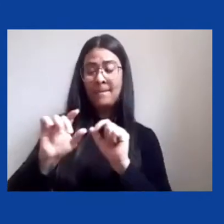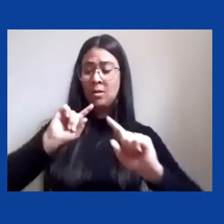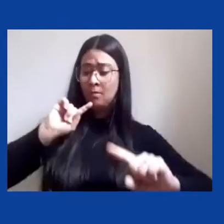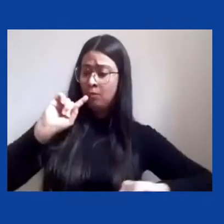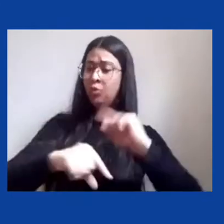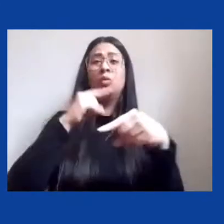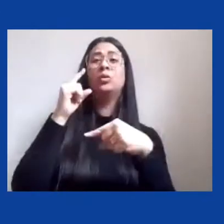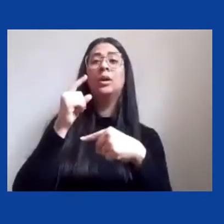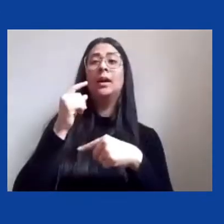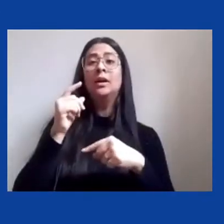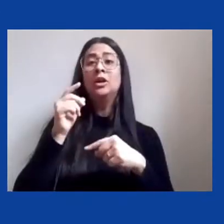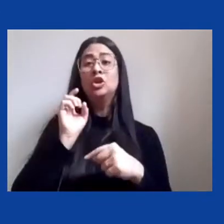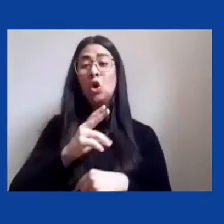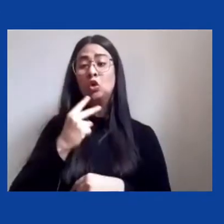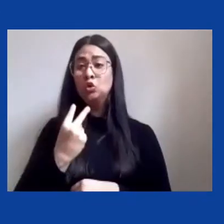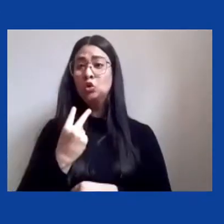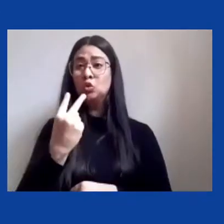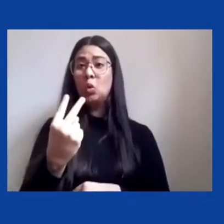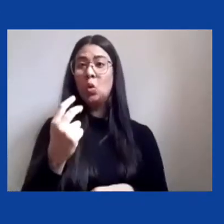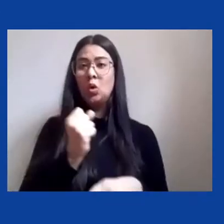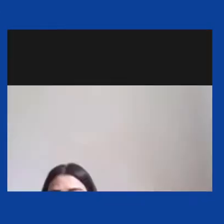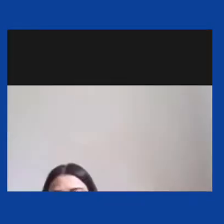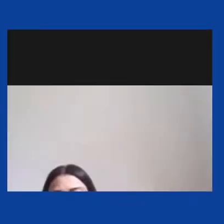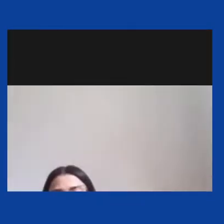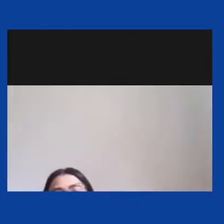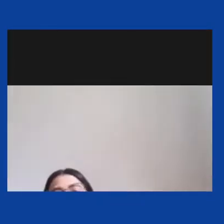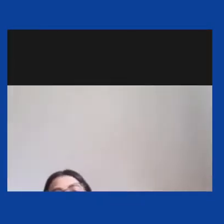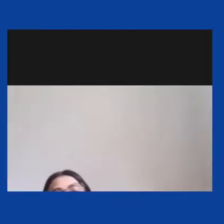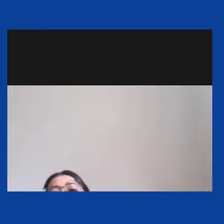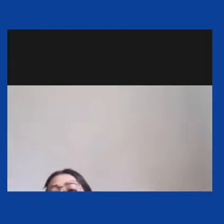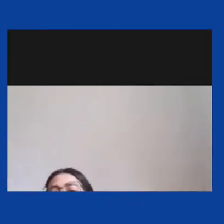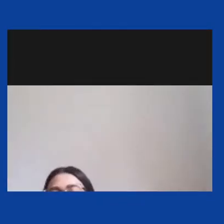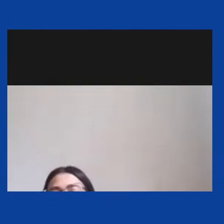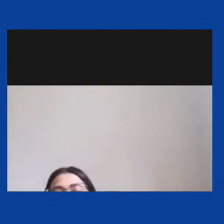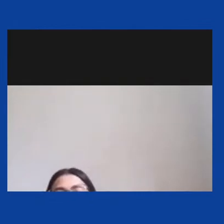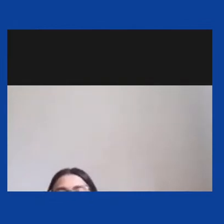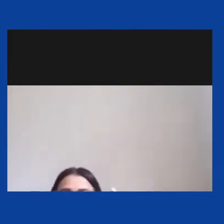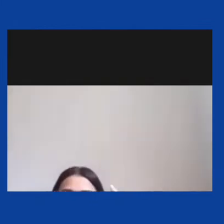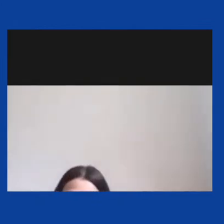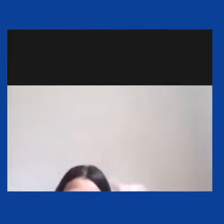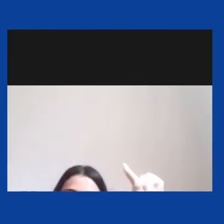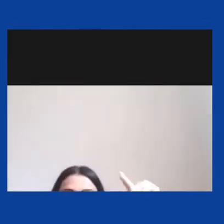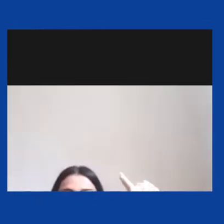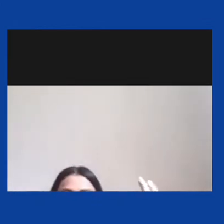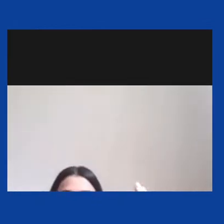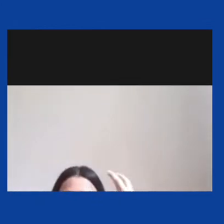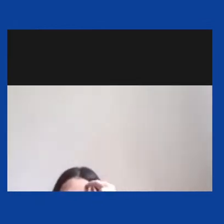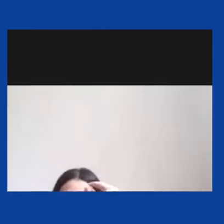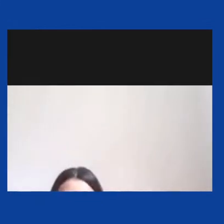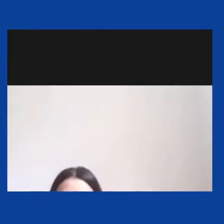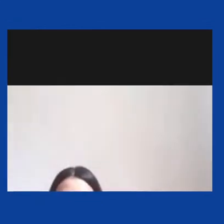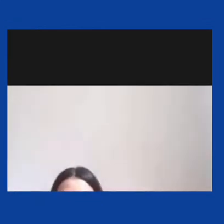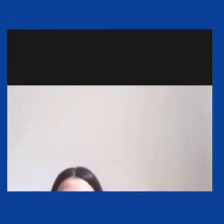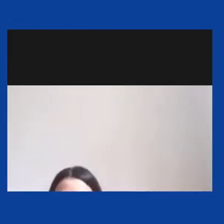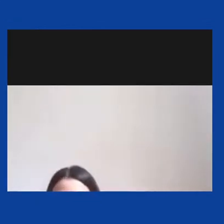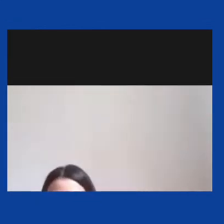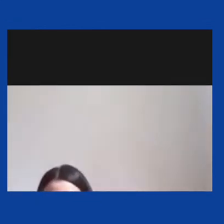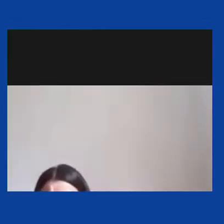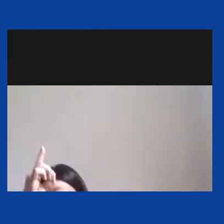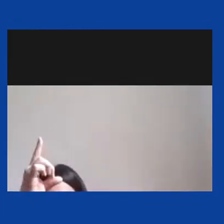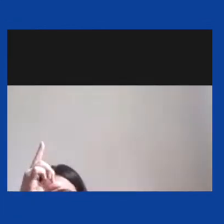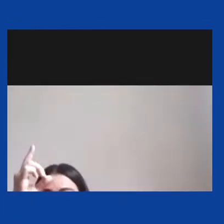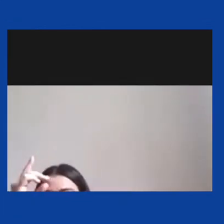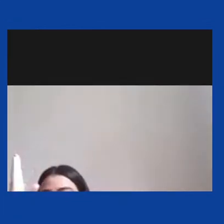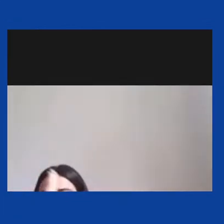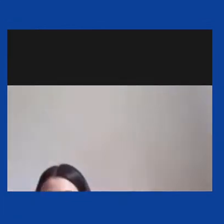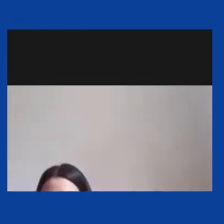nas ideias sobre a história ecológica e cultural dos biomas ou sistemas biogeográficos brasileiros, em especial